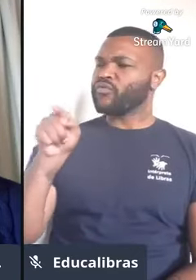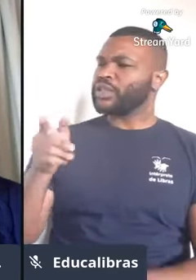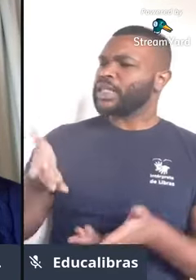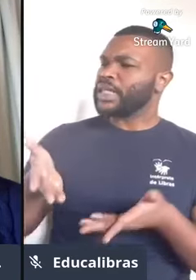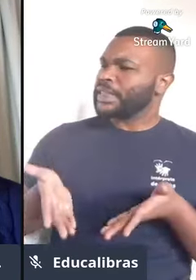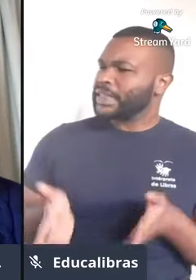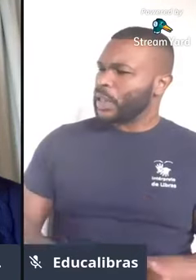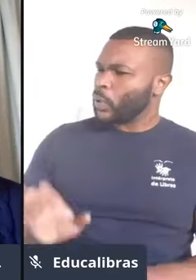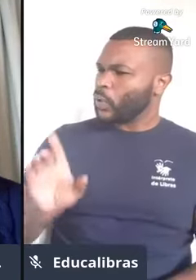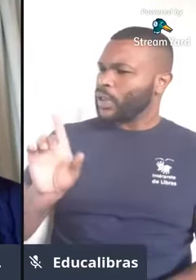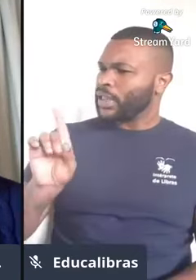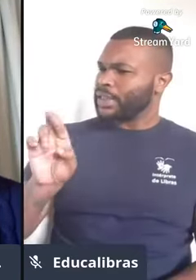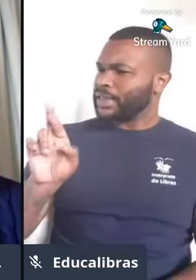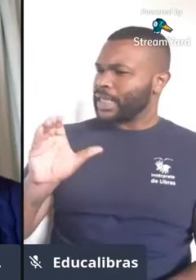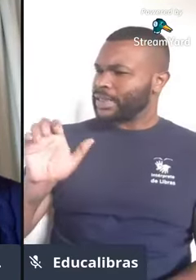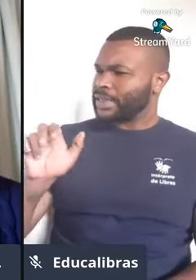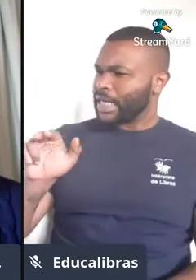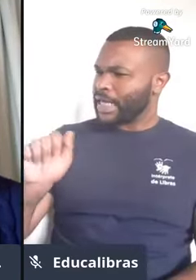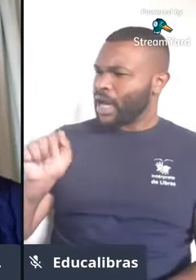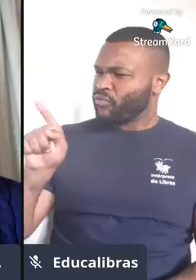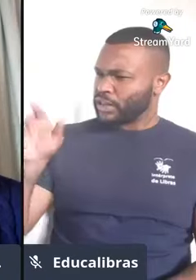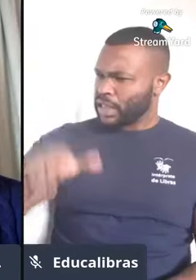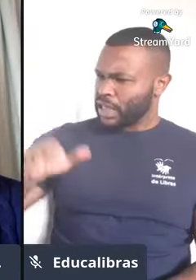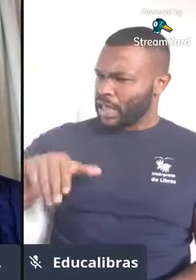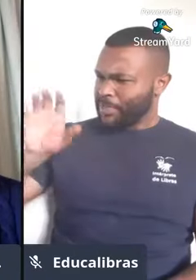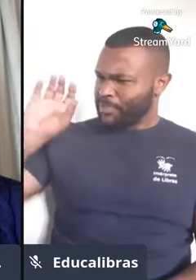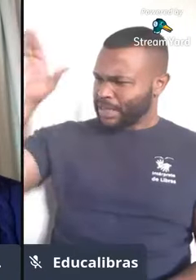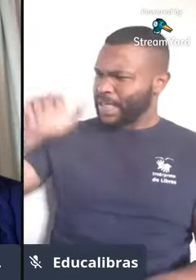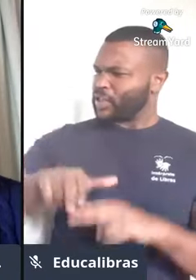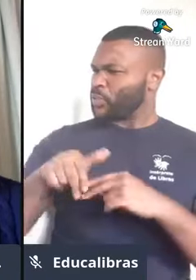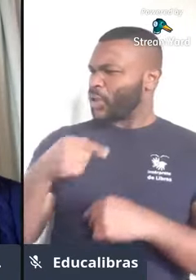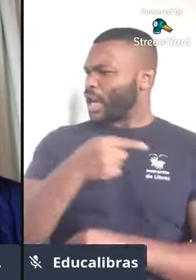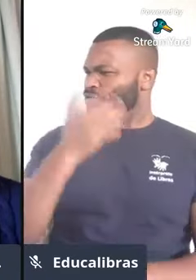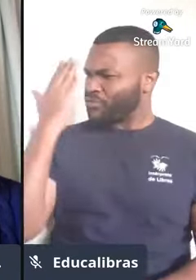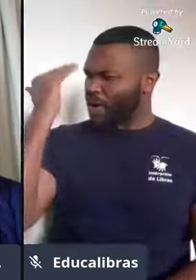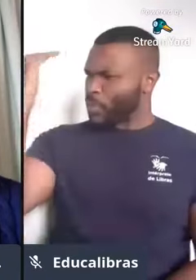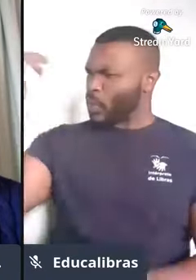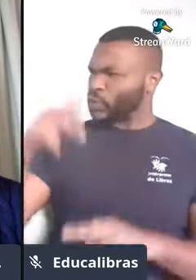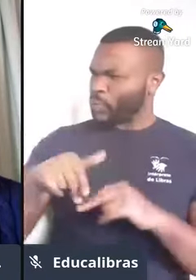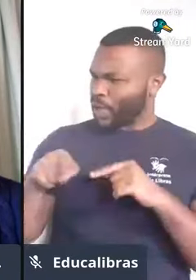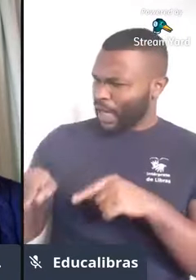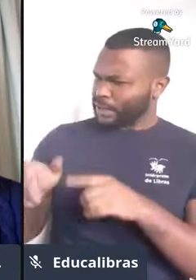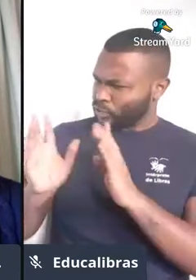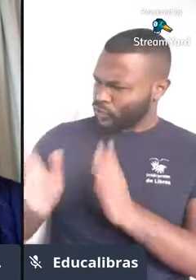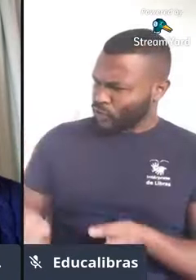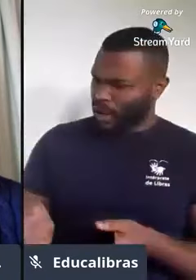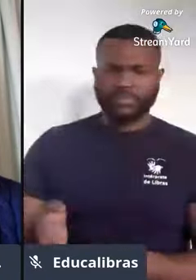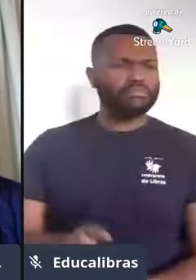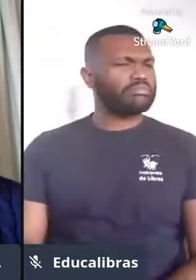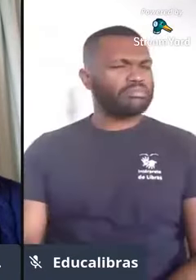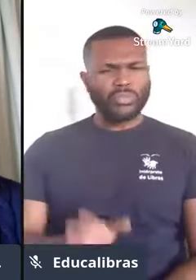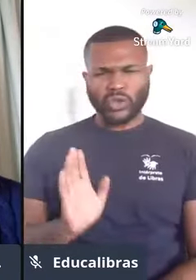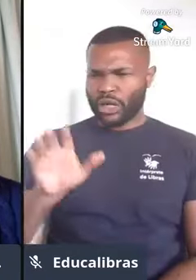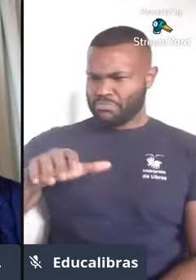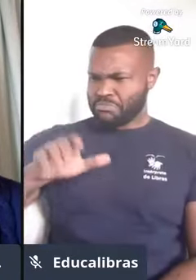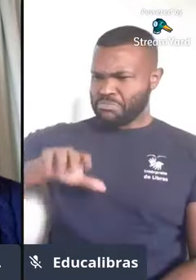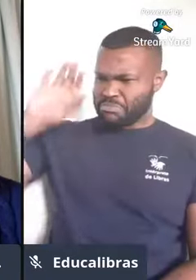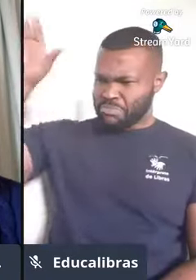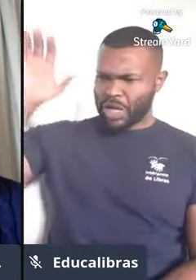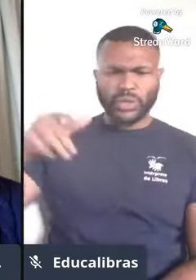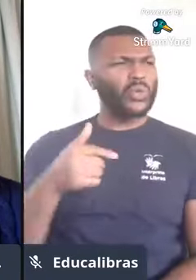basquete? Dracena sempre teve um grande time de basquete. Você era basqueteiro?